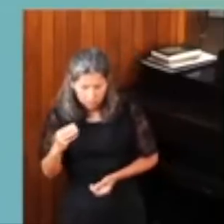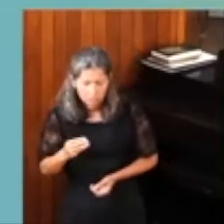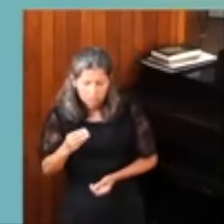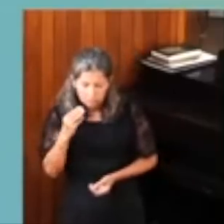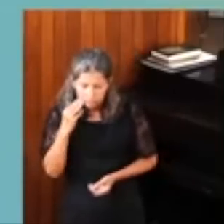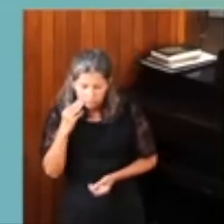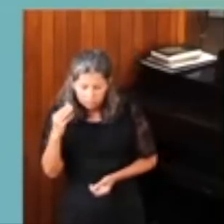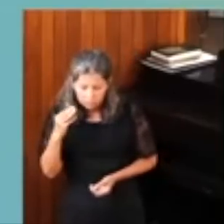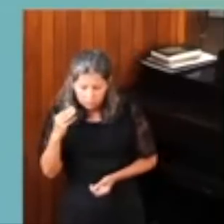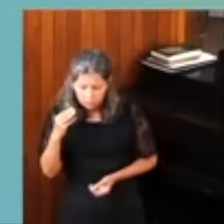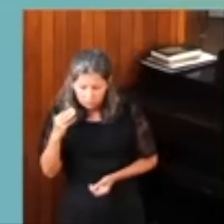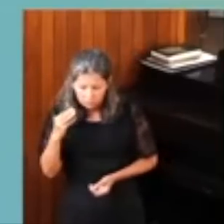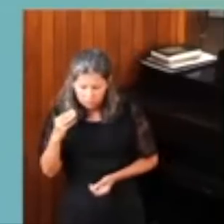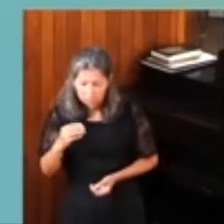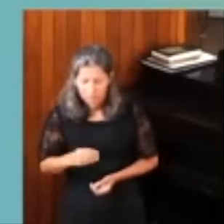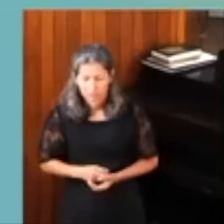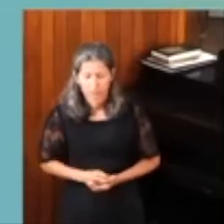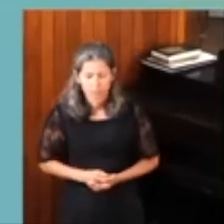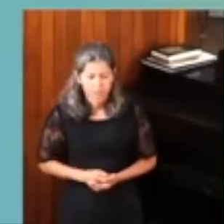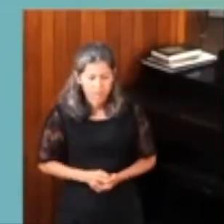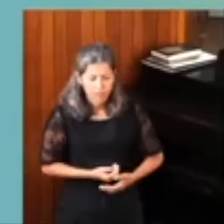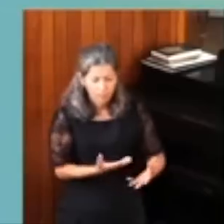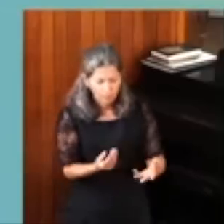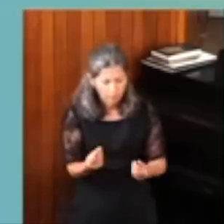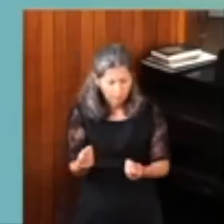publicações, revistas e livros foram